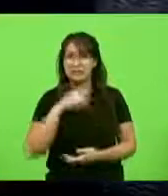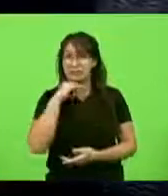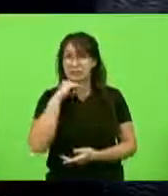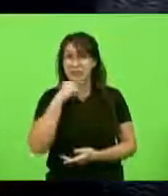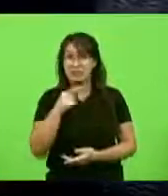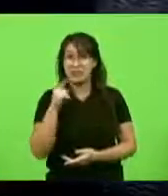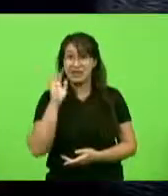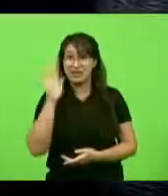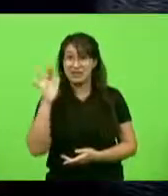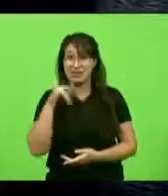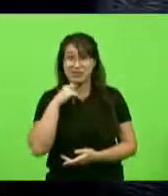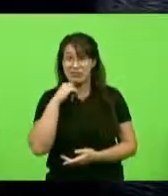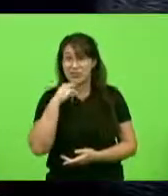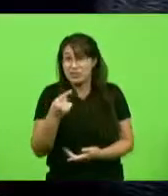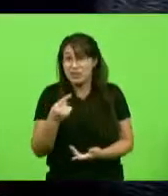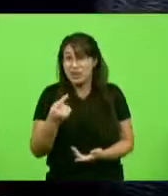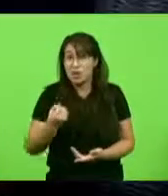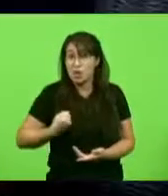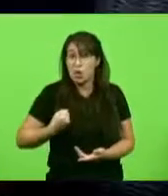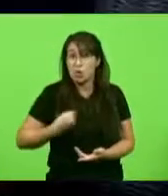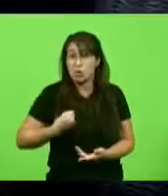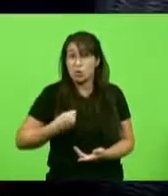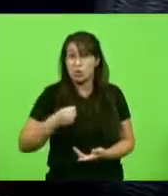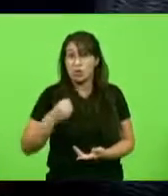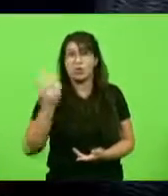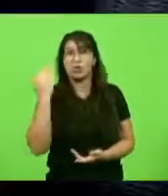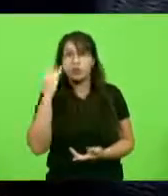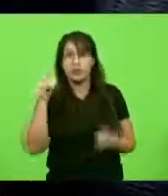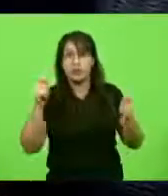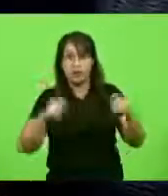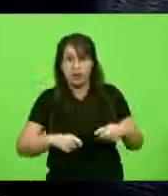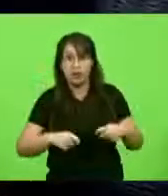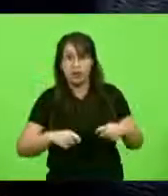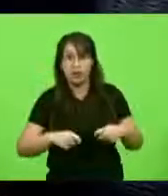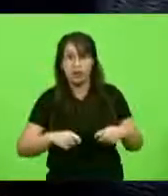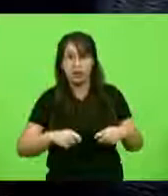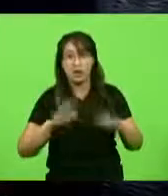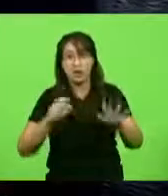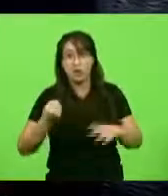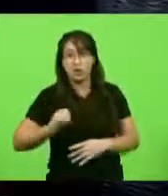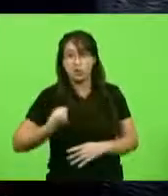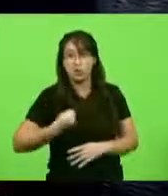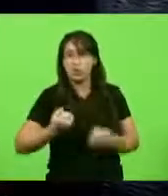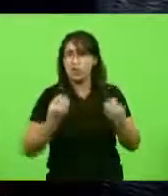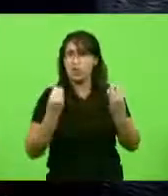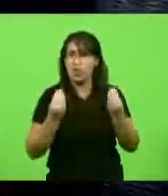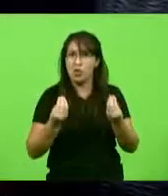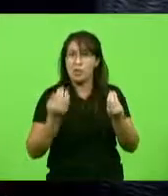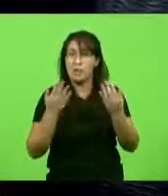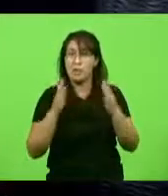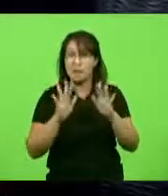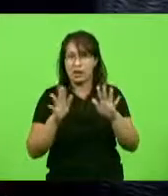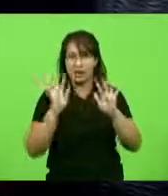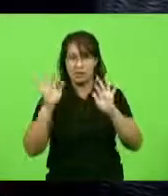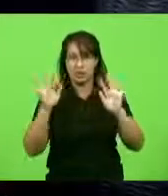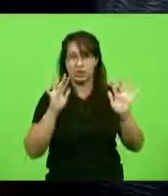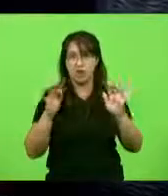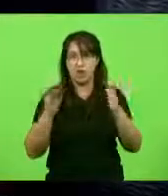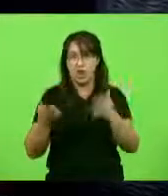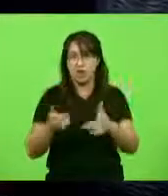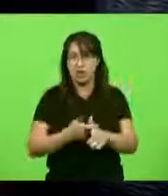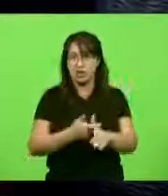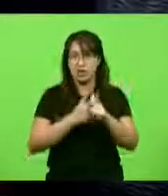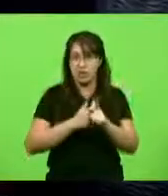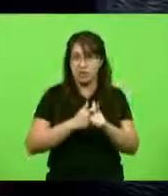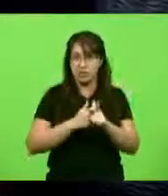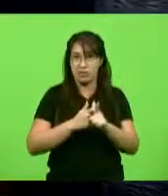é um número que não me permite entender. Só o número já seria um absurdo, mas o cara te deve e tu não vai lá